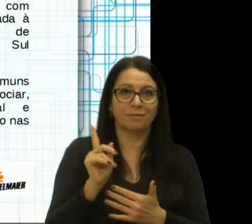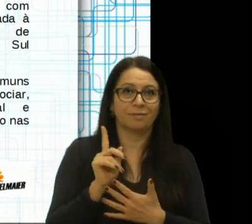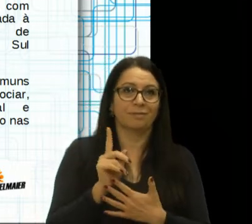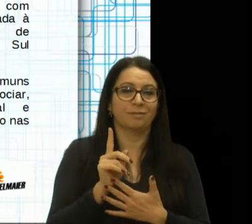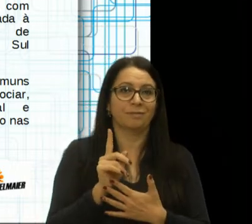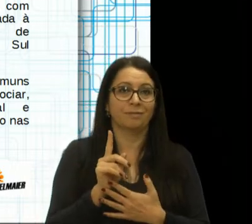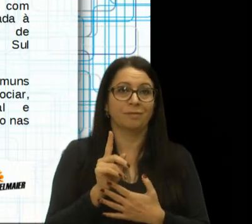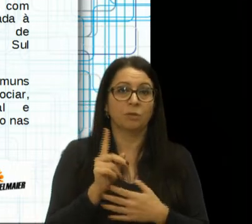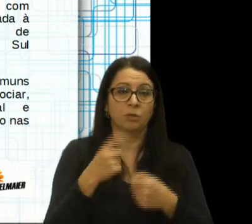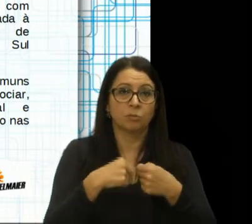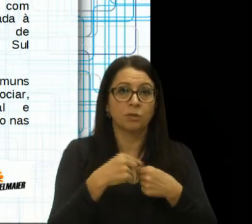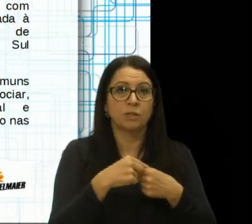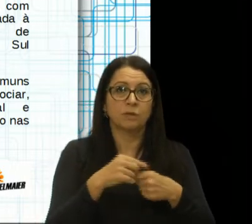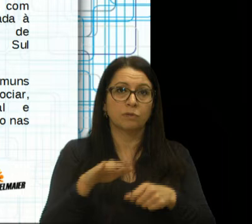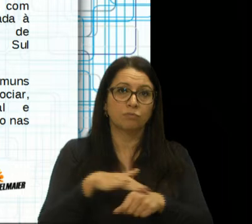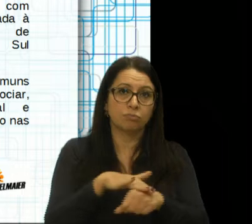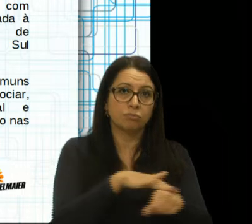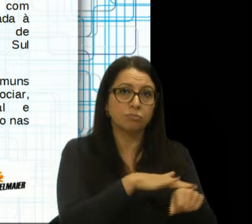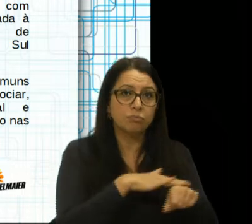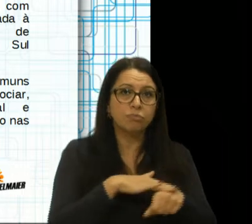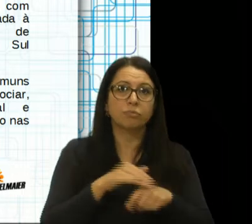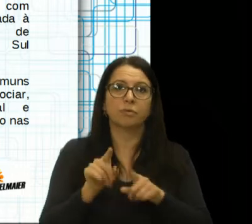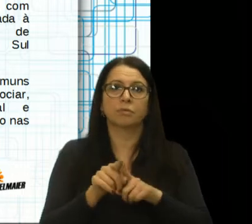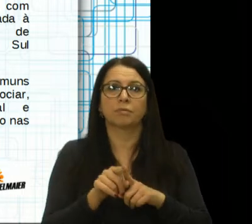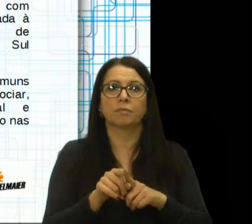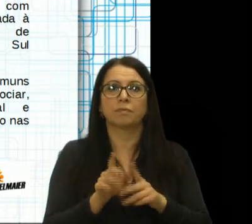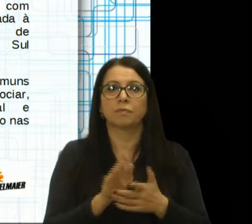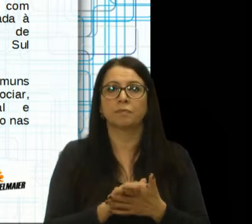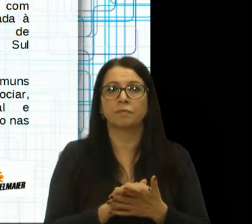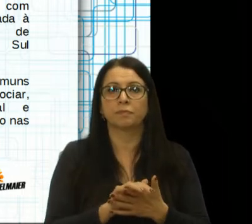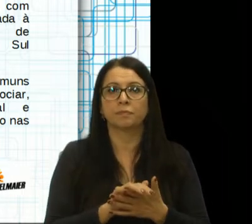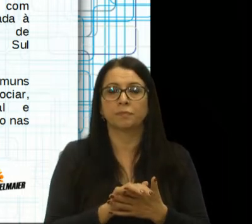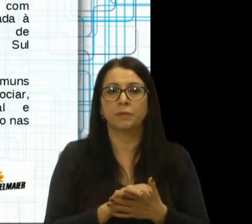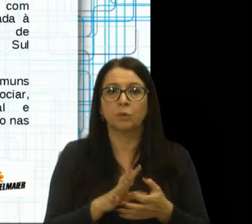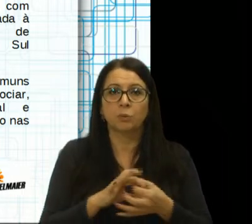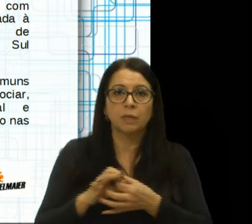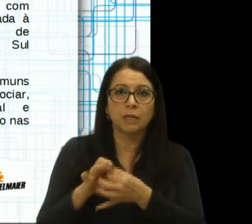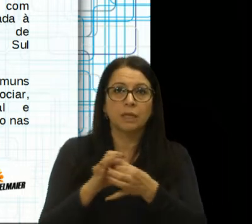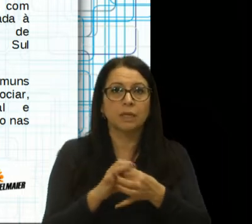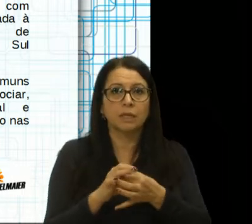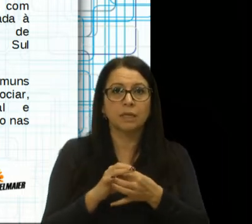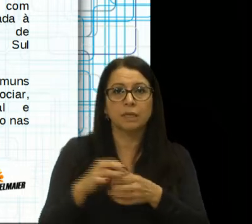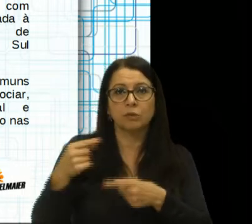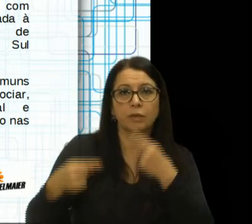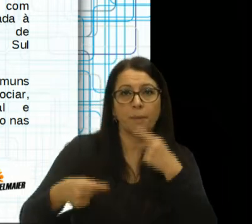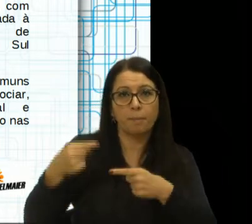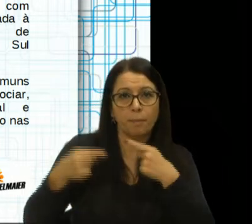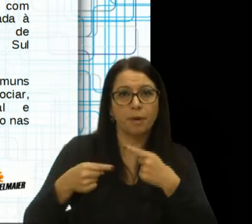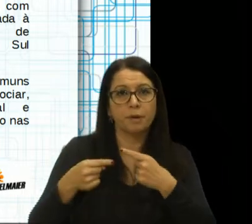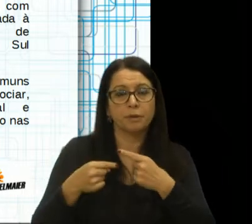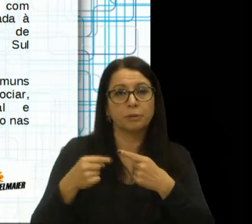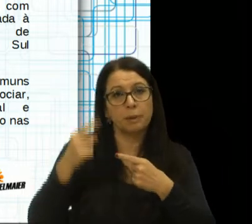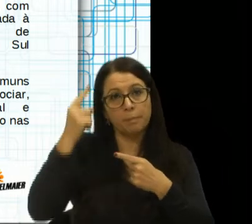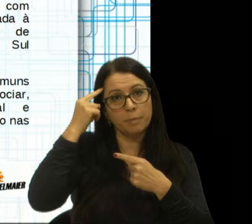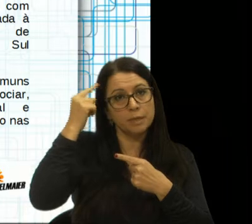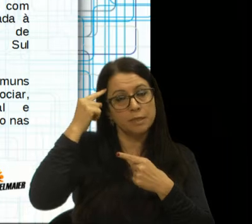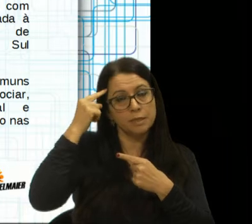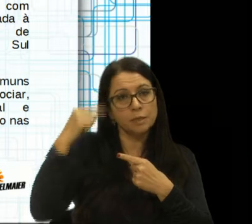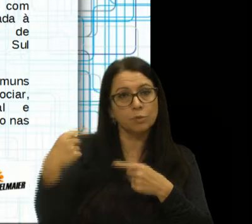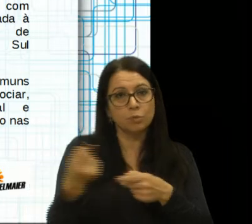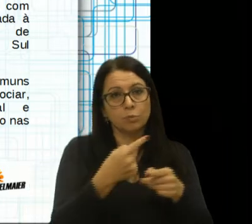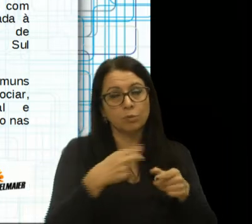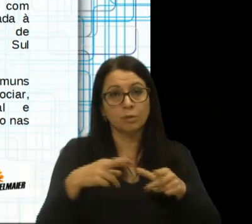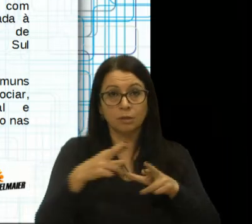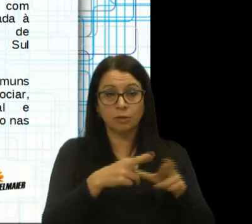O que esses municípios vêm conversando de forma unida e muitas vezes com debates fortes, discussões, mas pensando na região.